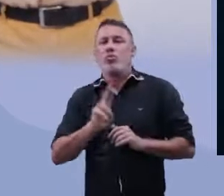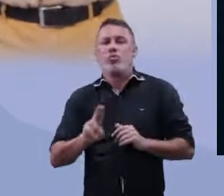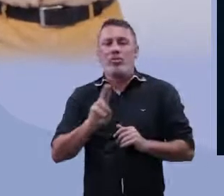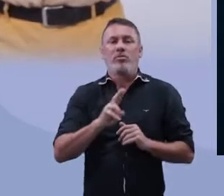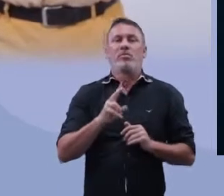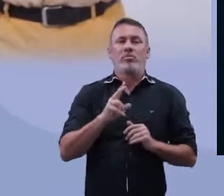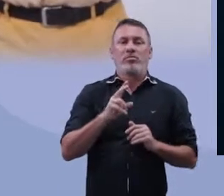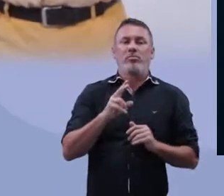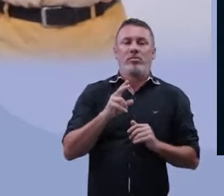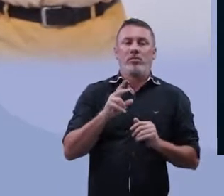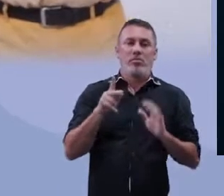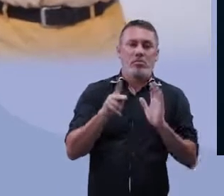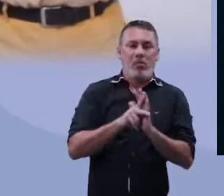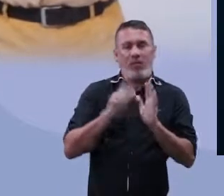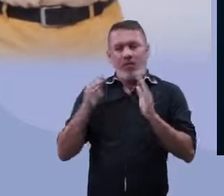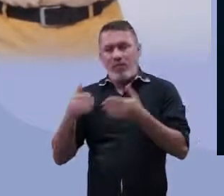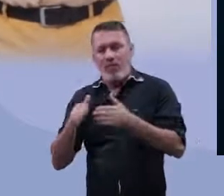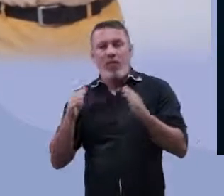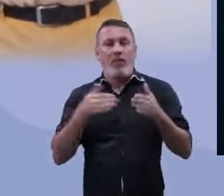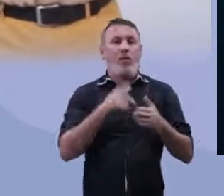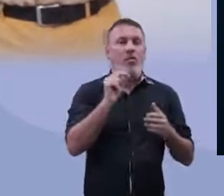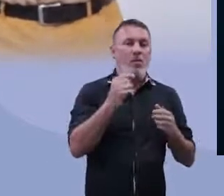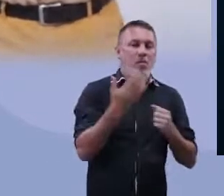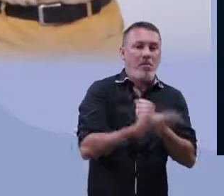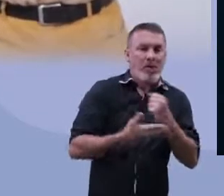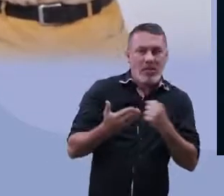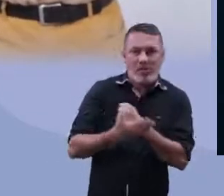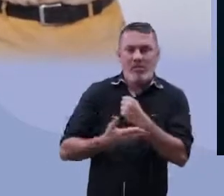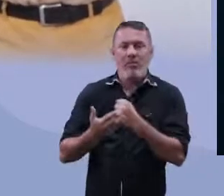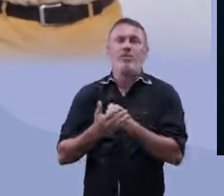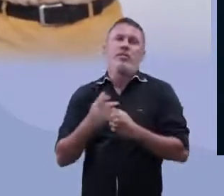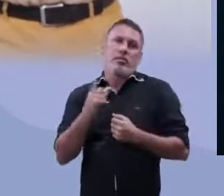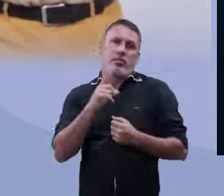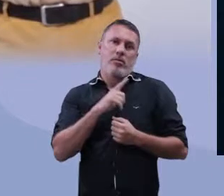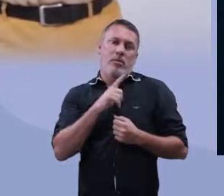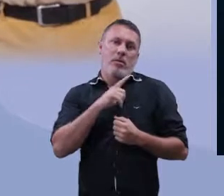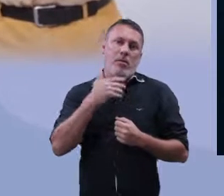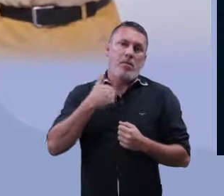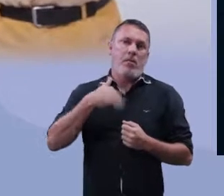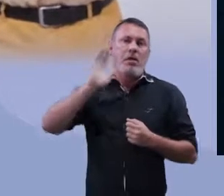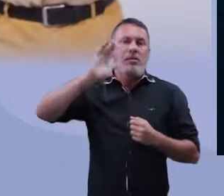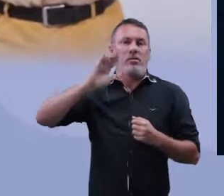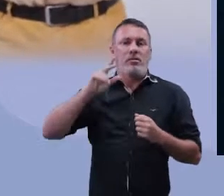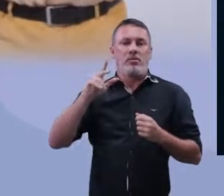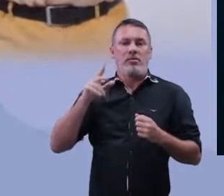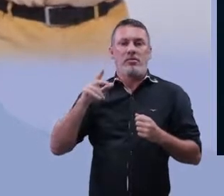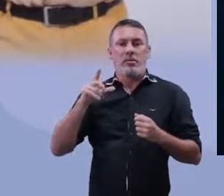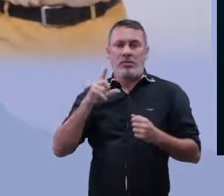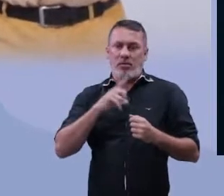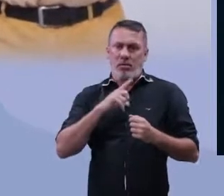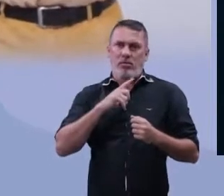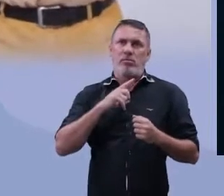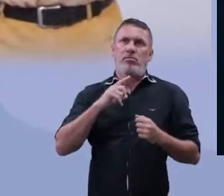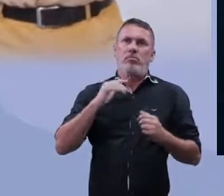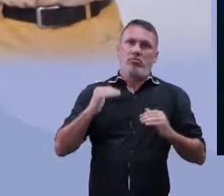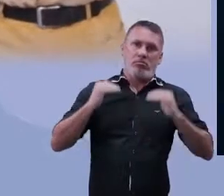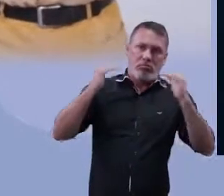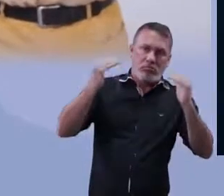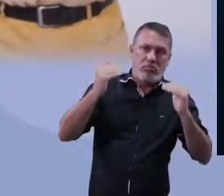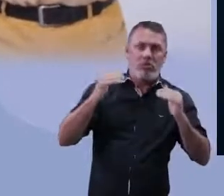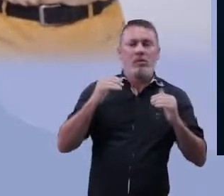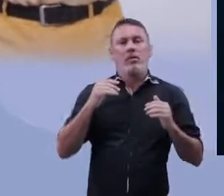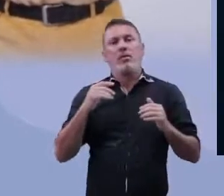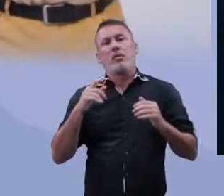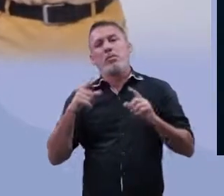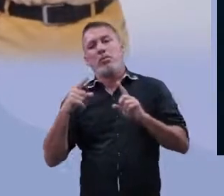né, tanto de uma base energética, mesmo que sendo maior em combustíveis fósseis, terá suas vantagens, né, e